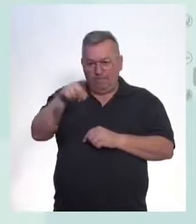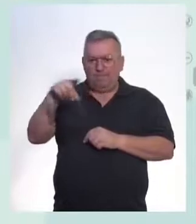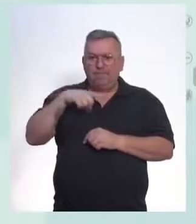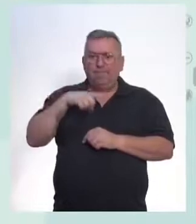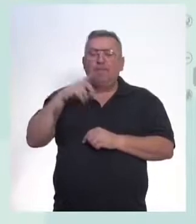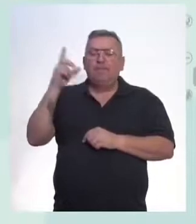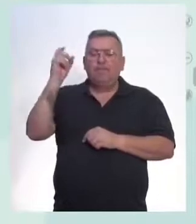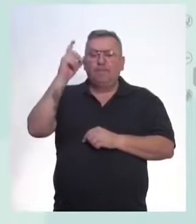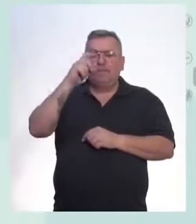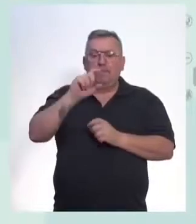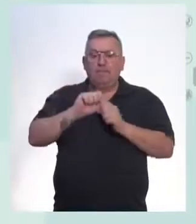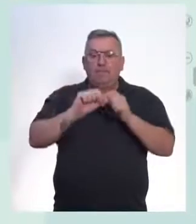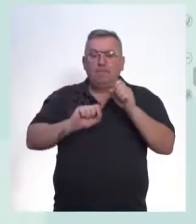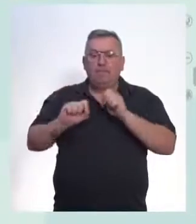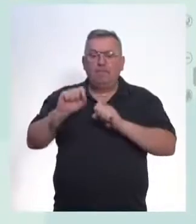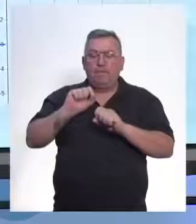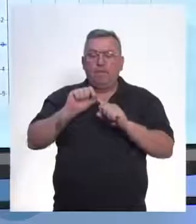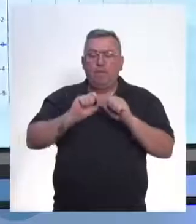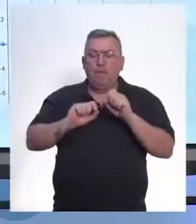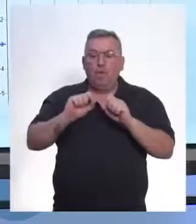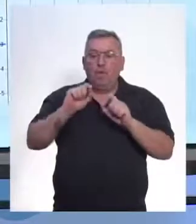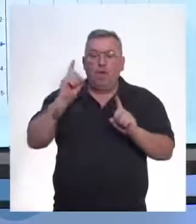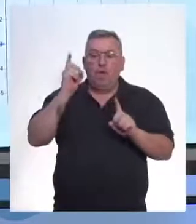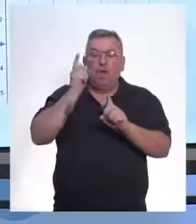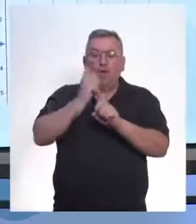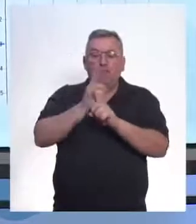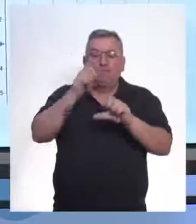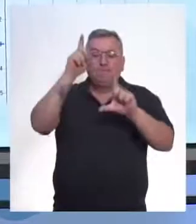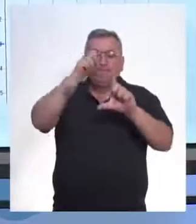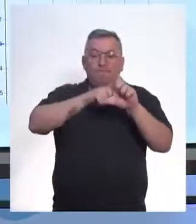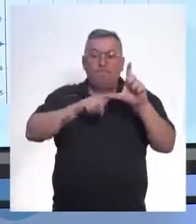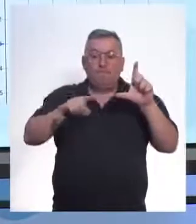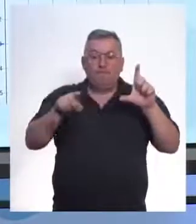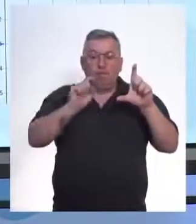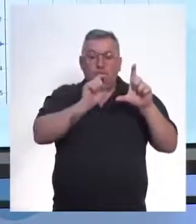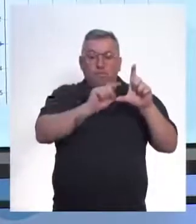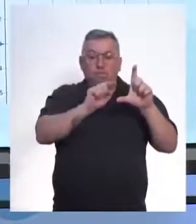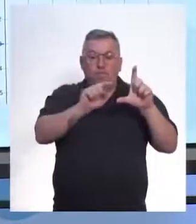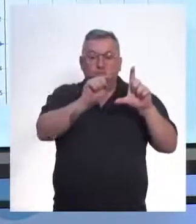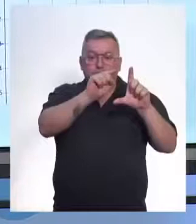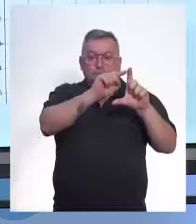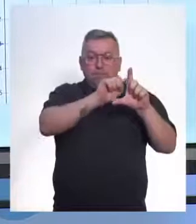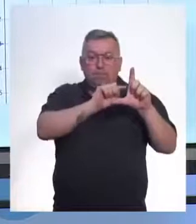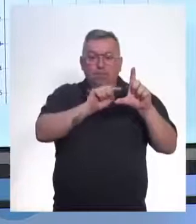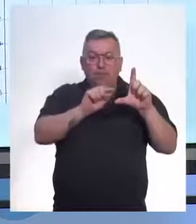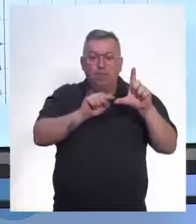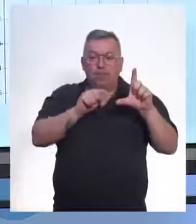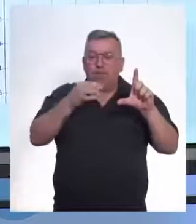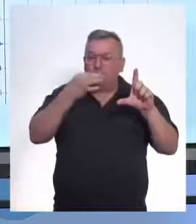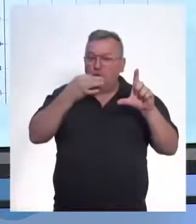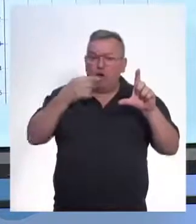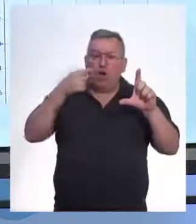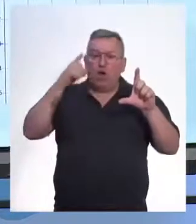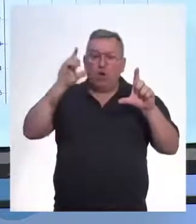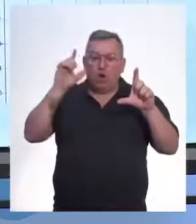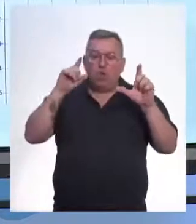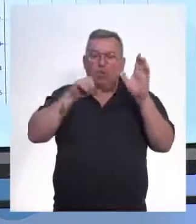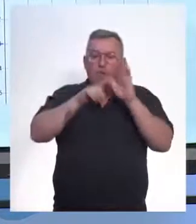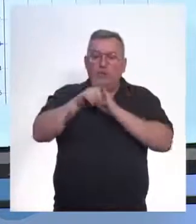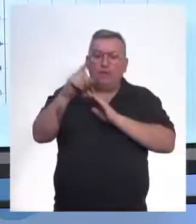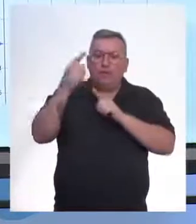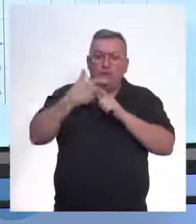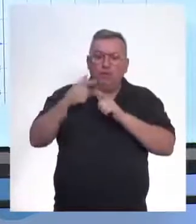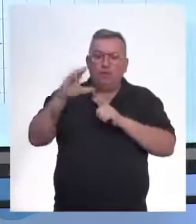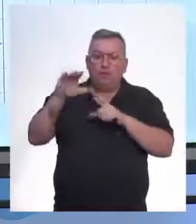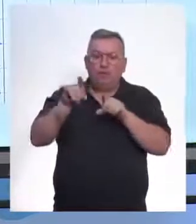alguma dificuldade em algumas aulas de fazer a localização desses pontos no plano, correto? E eu acho que ontem eles também perguntaram bastante sobre